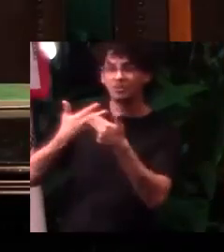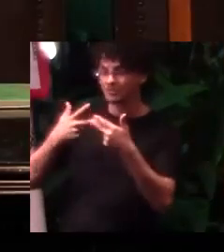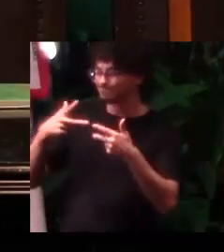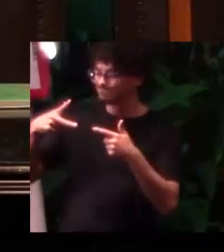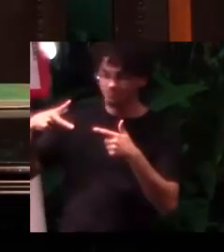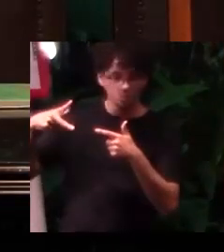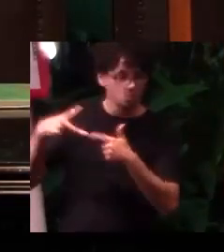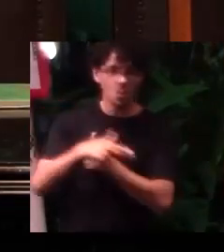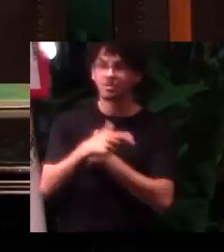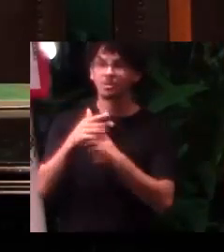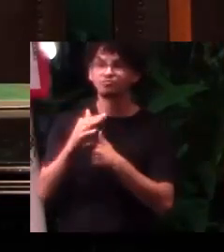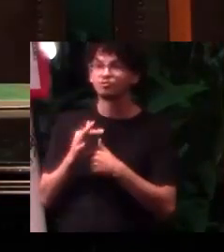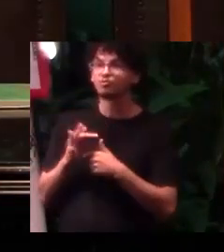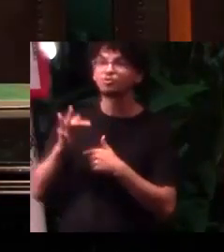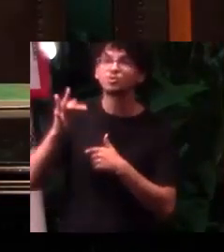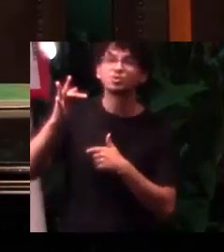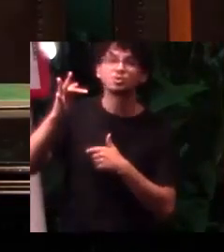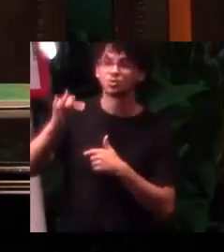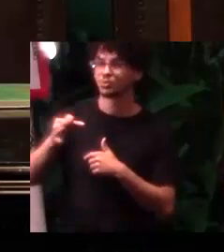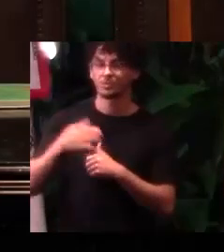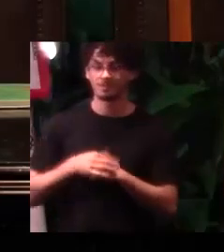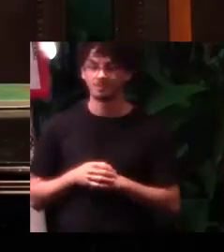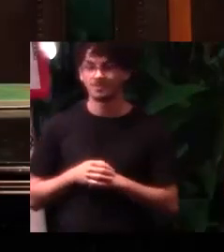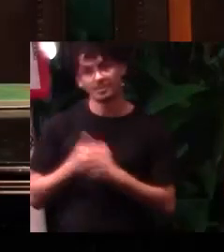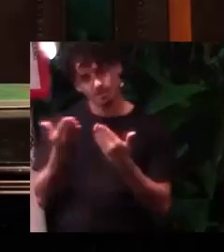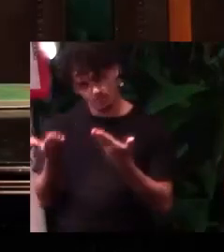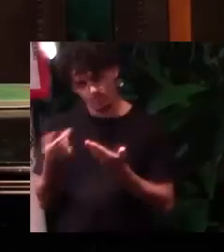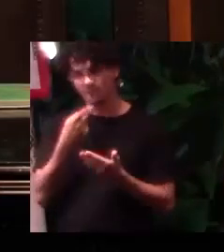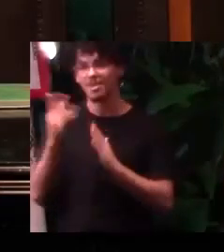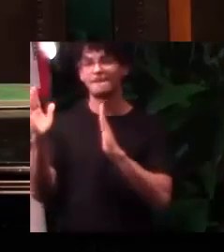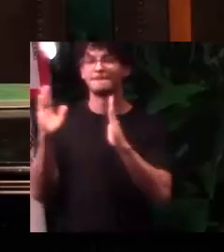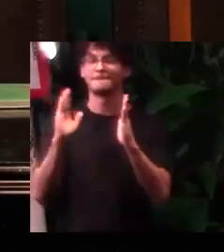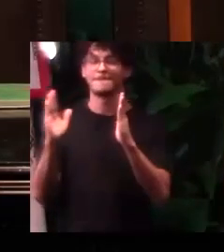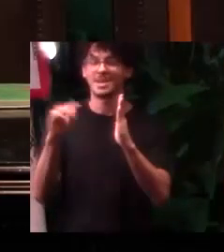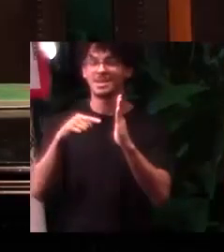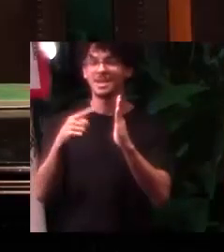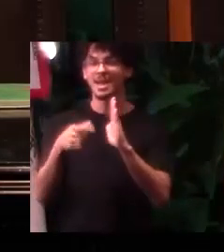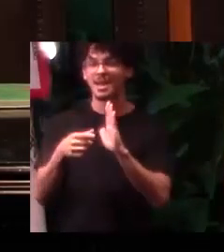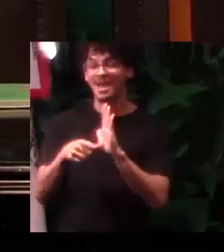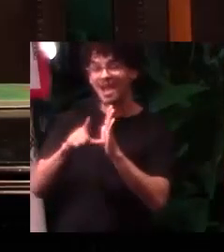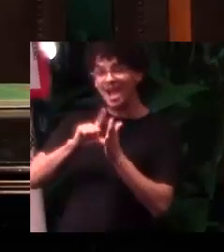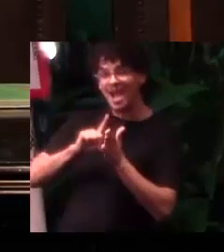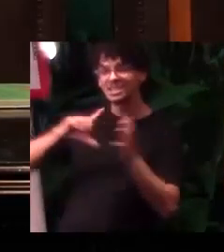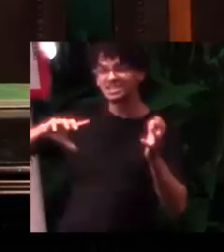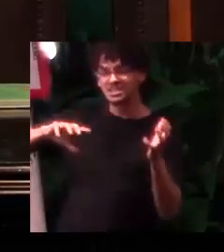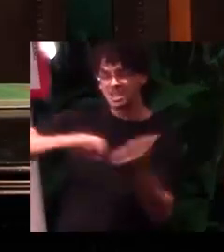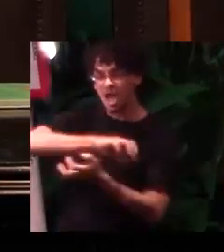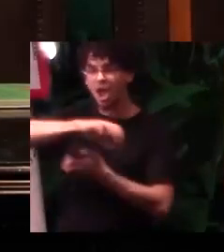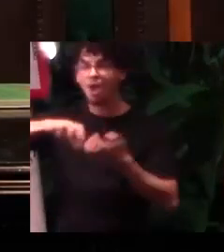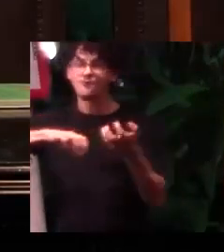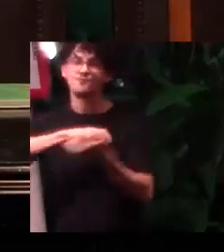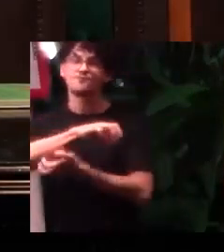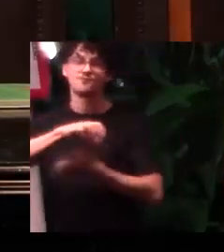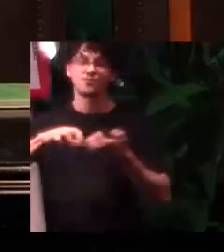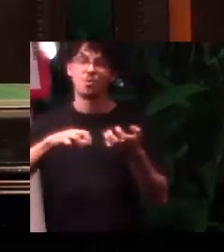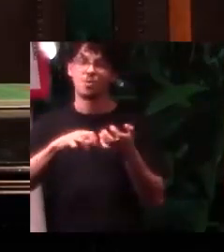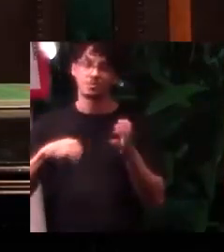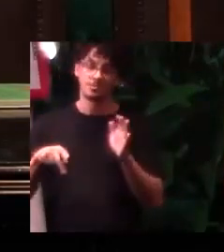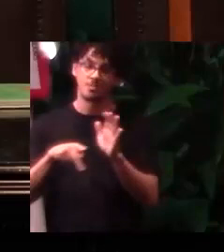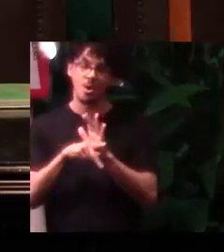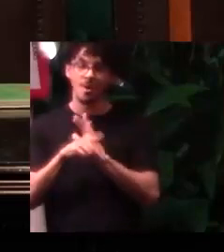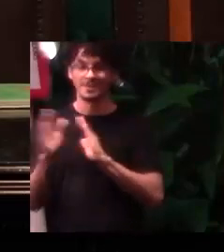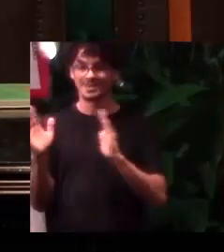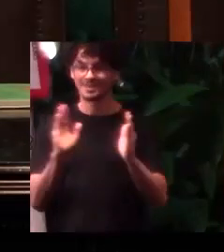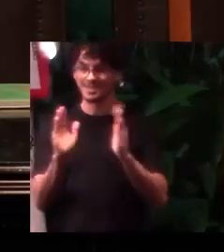ter. Estou falando, né, exatamente do período ali pré-revolucionário, início das revoluções da era